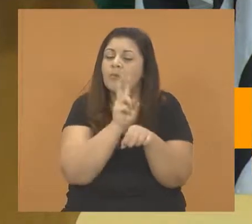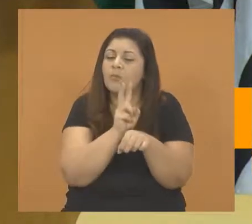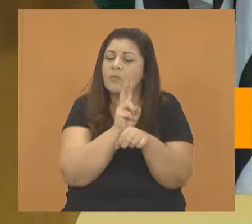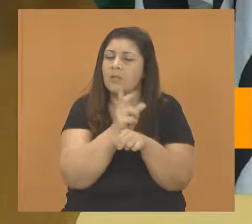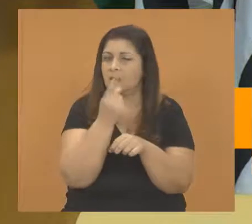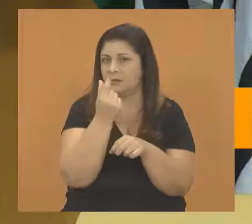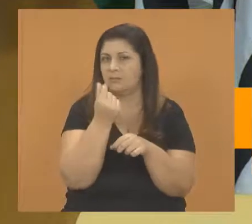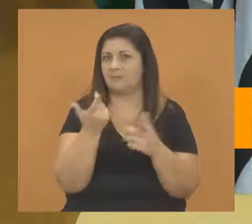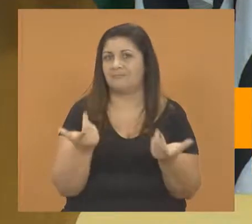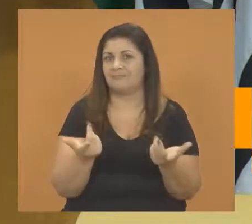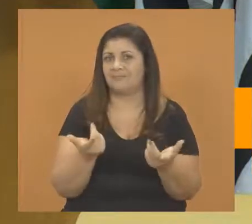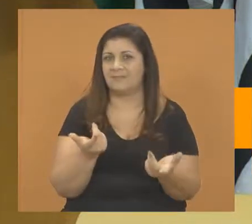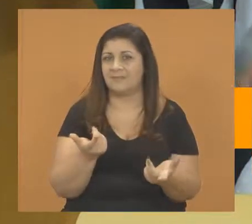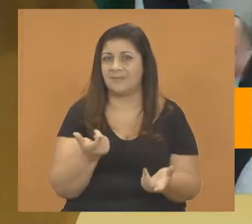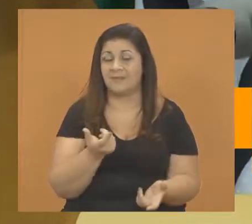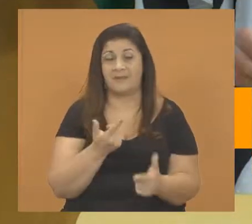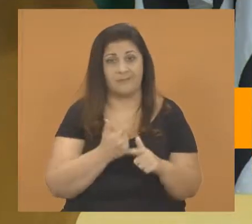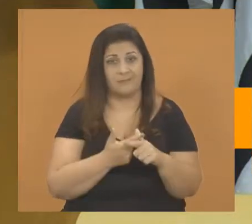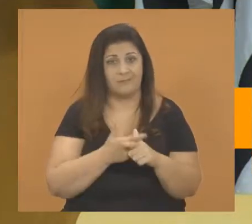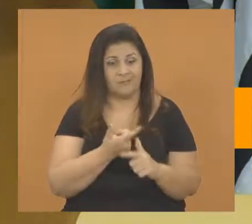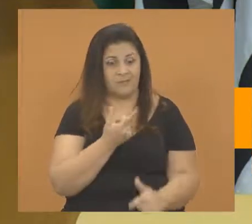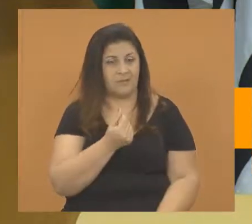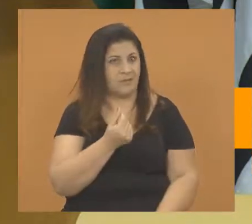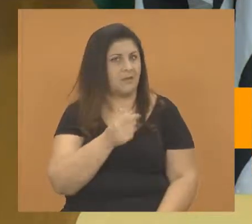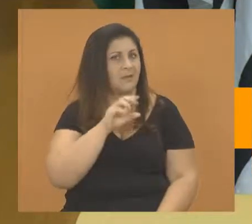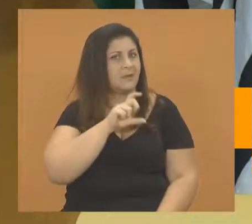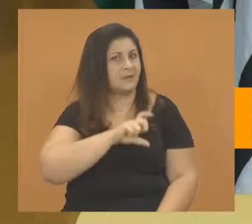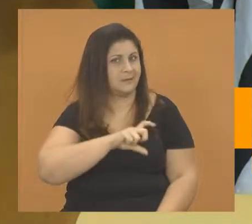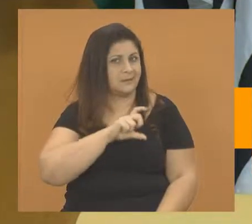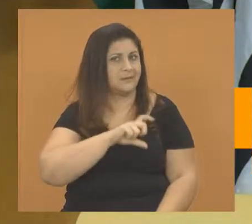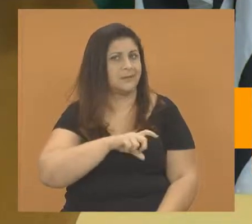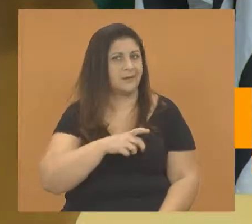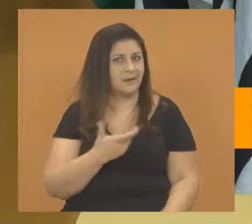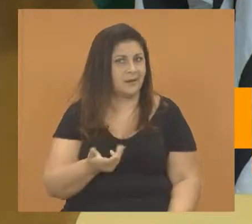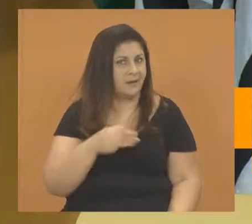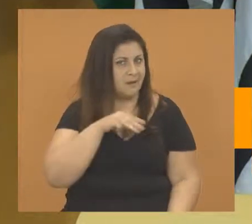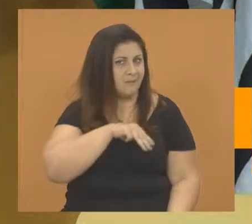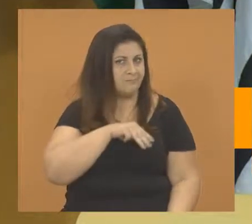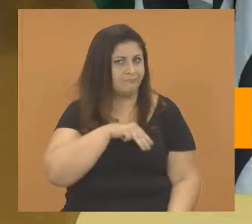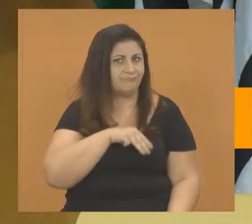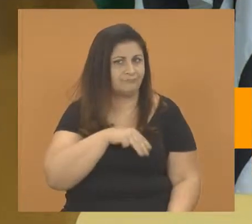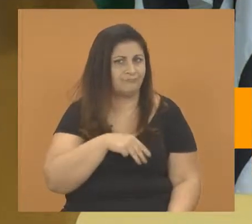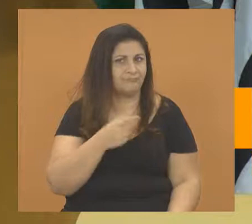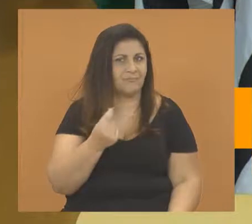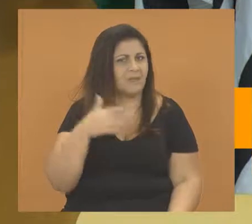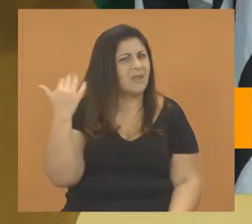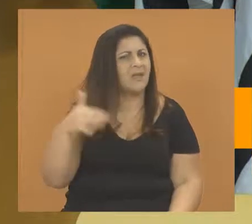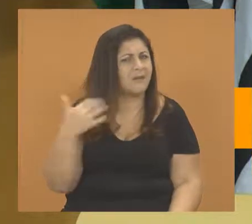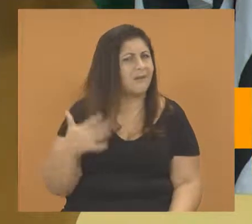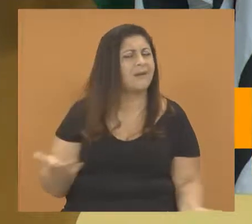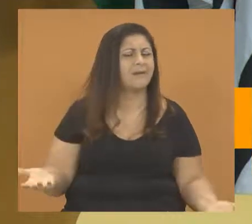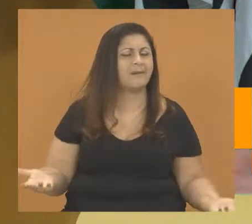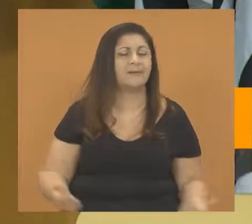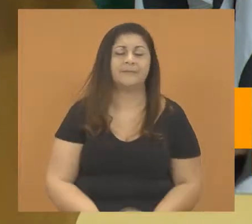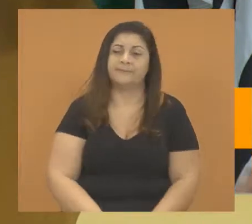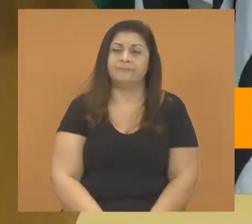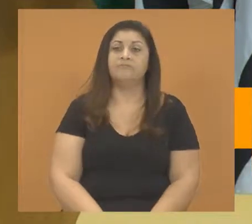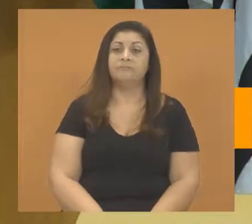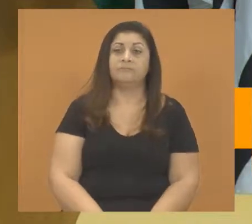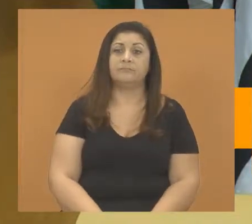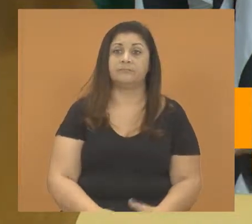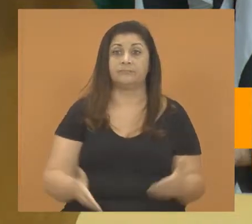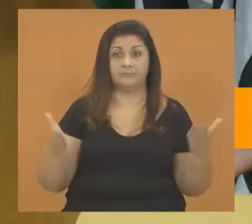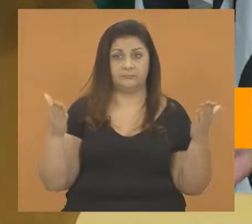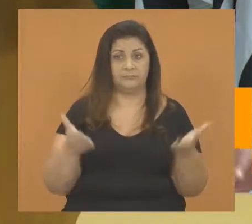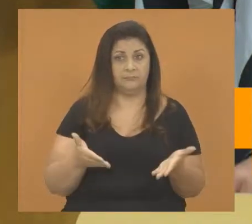folha de pagamento é ter uma incidência altíssima naquilo que se arrecada na cidade então vai agora